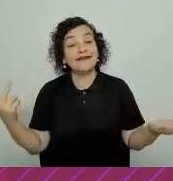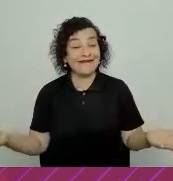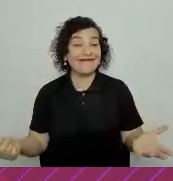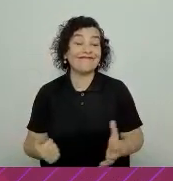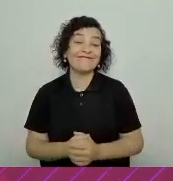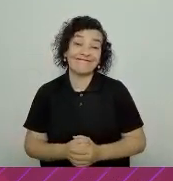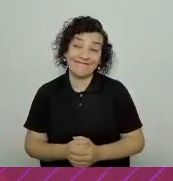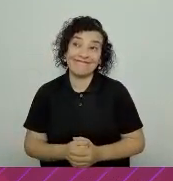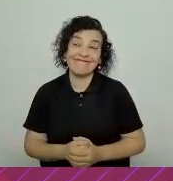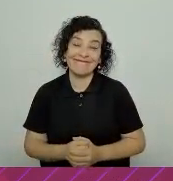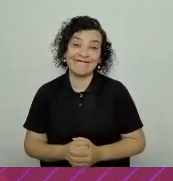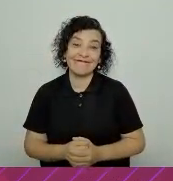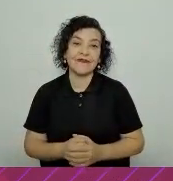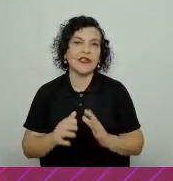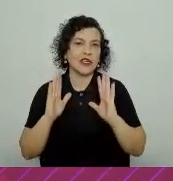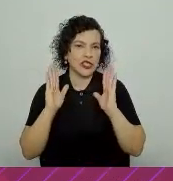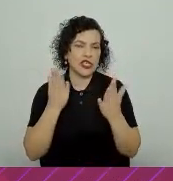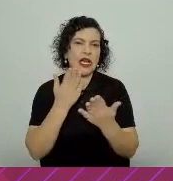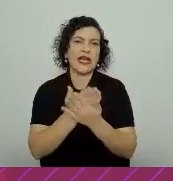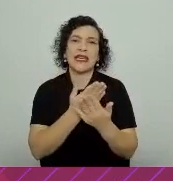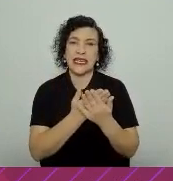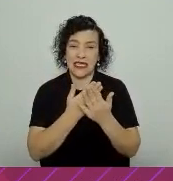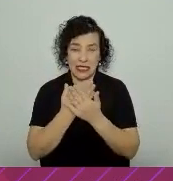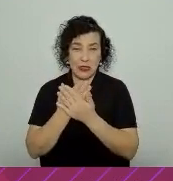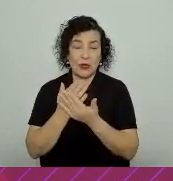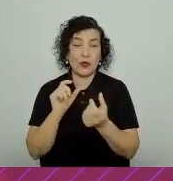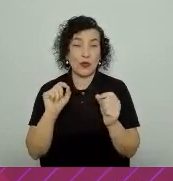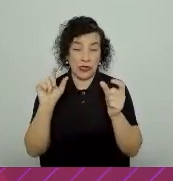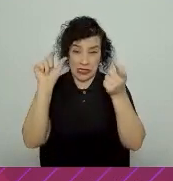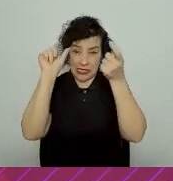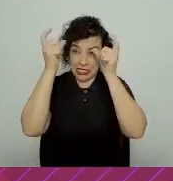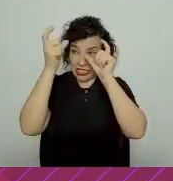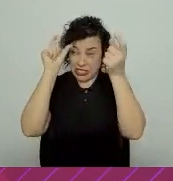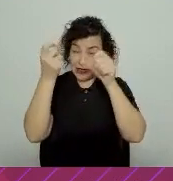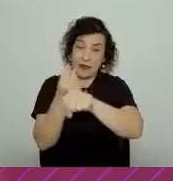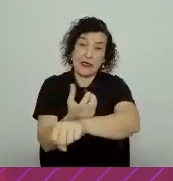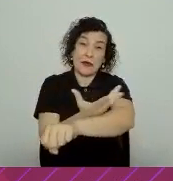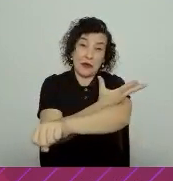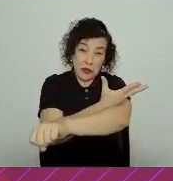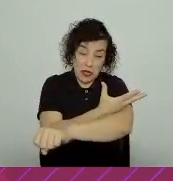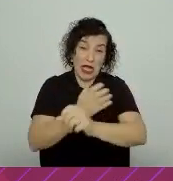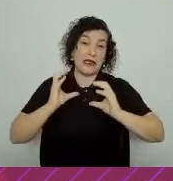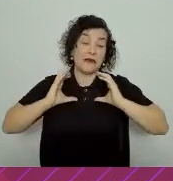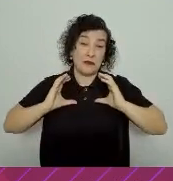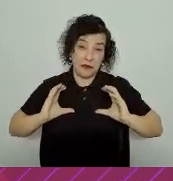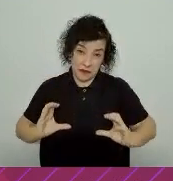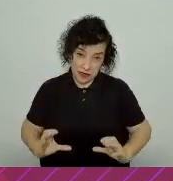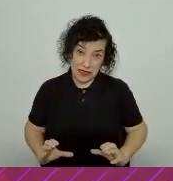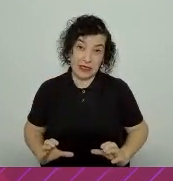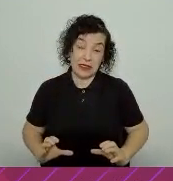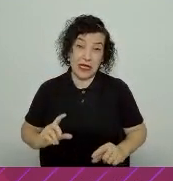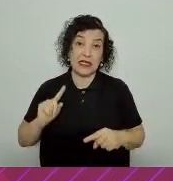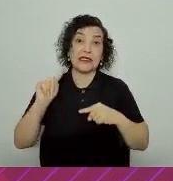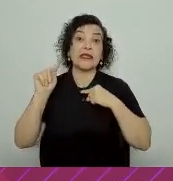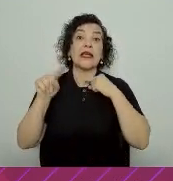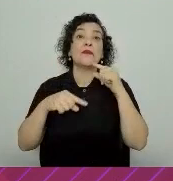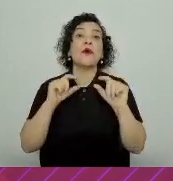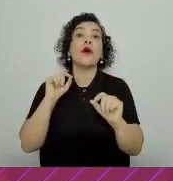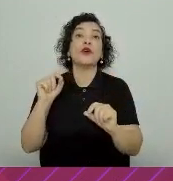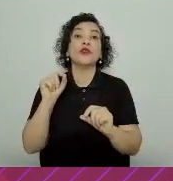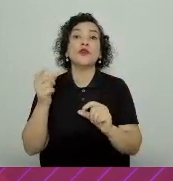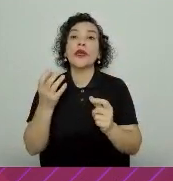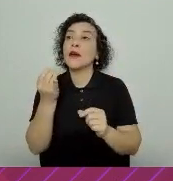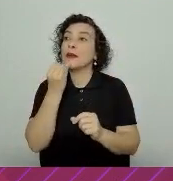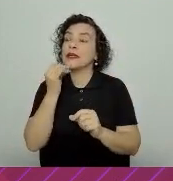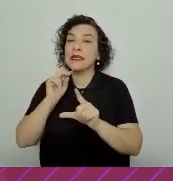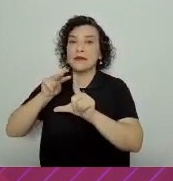já há estudos de distúrbios cognitivos emocionais comportamentais após a reentrada no mundo real uma